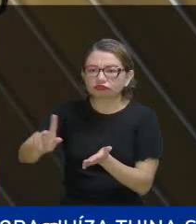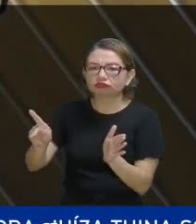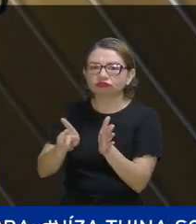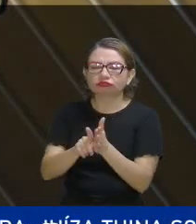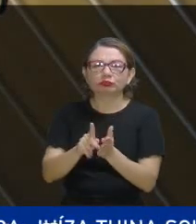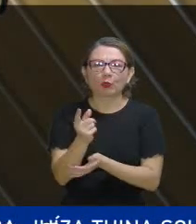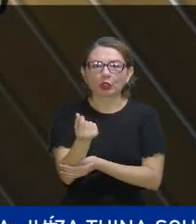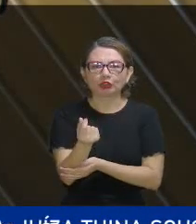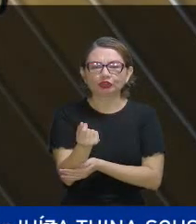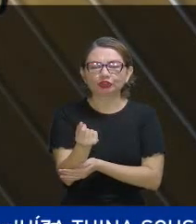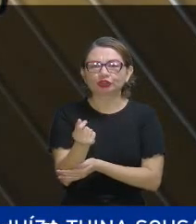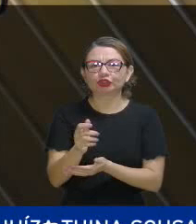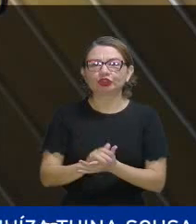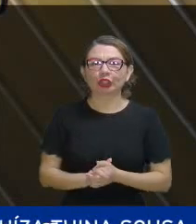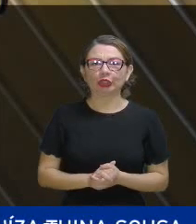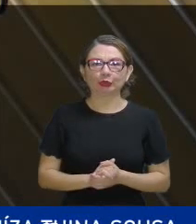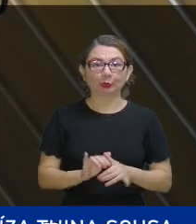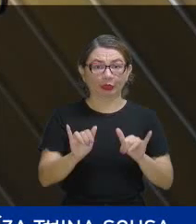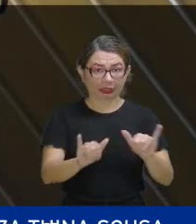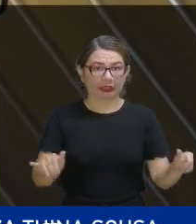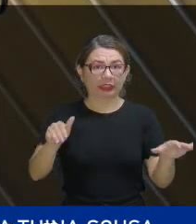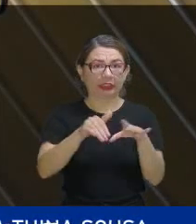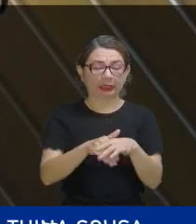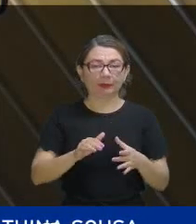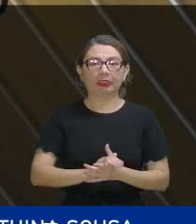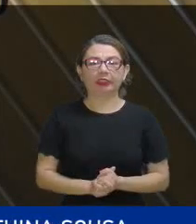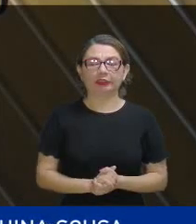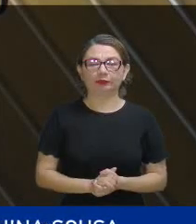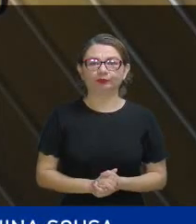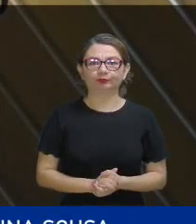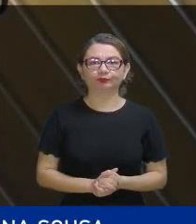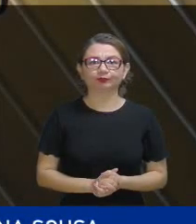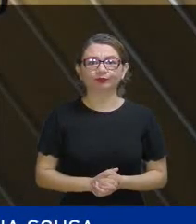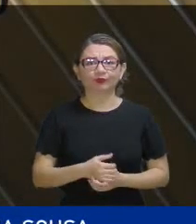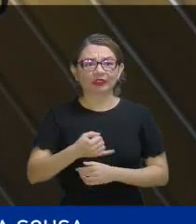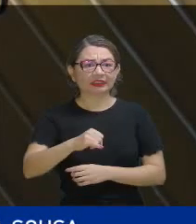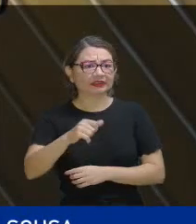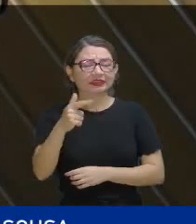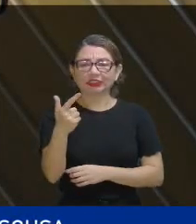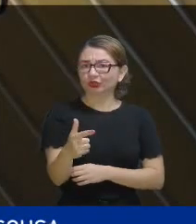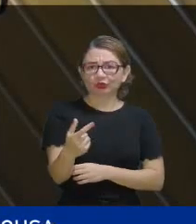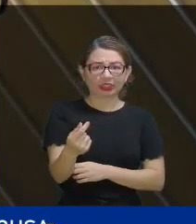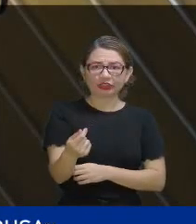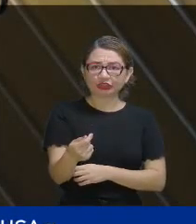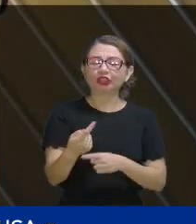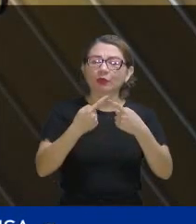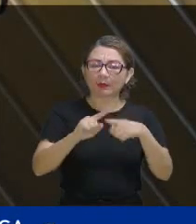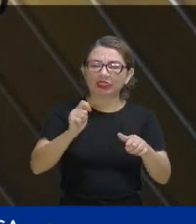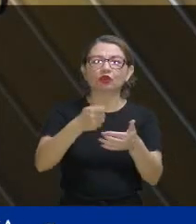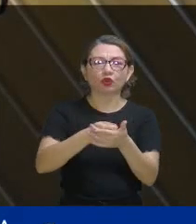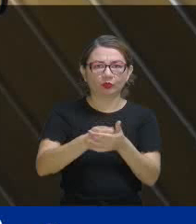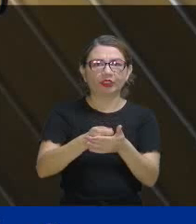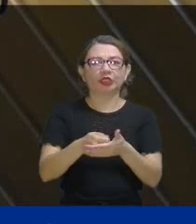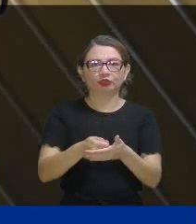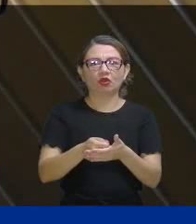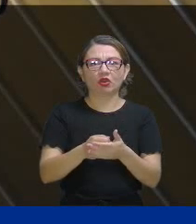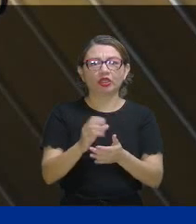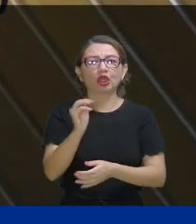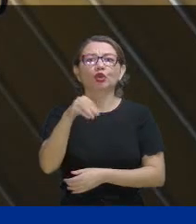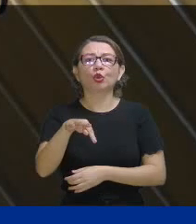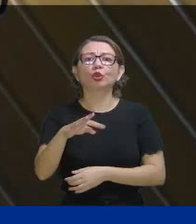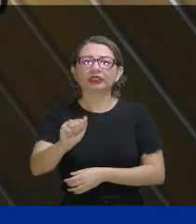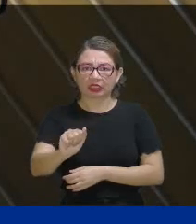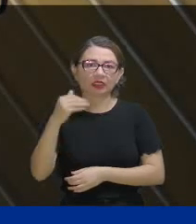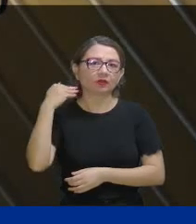de doações de campanha, ainda que não ocorra arrecadação ou movimentação de recursos financeiros, nos termos do